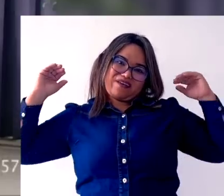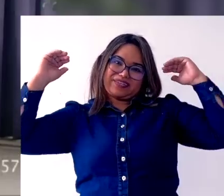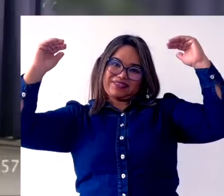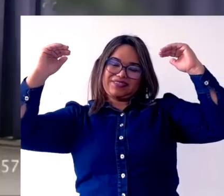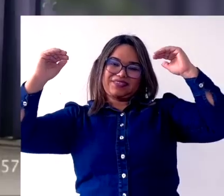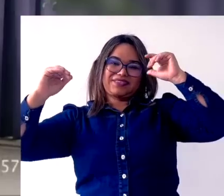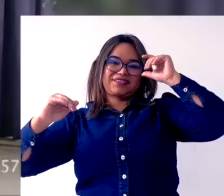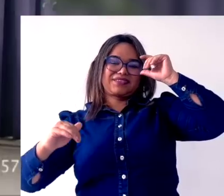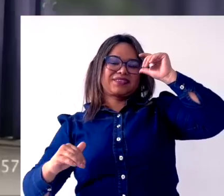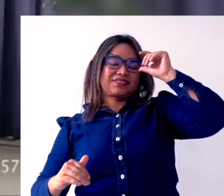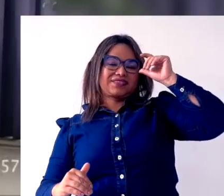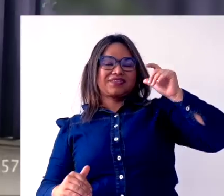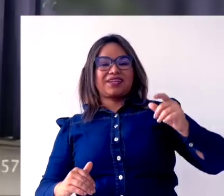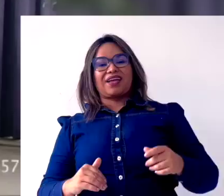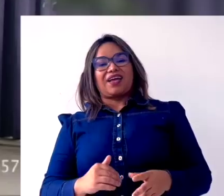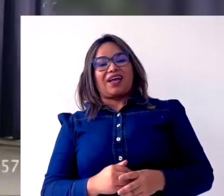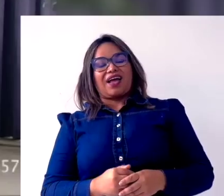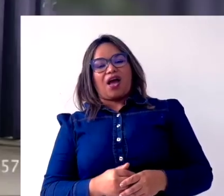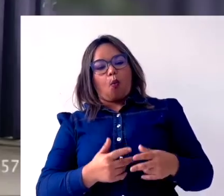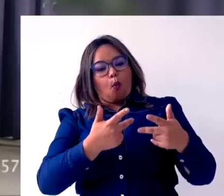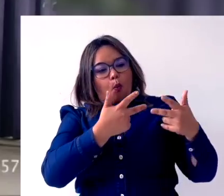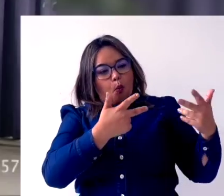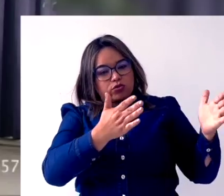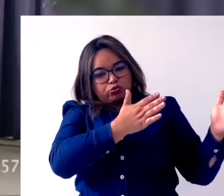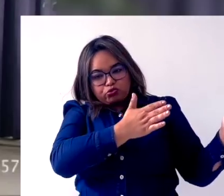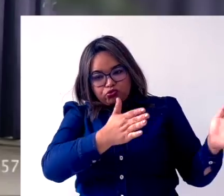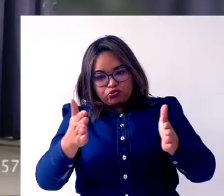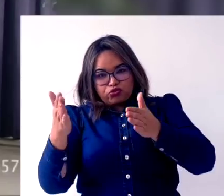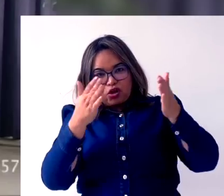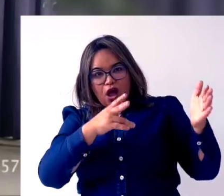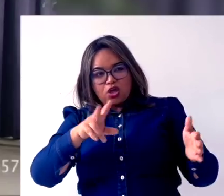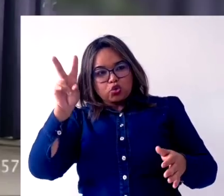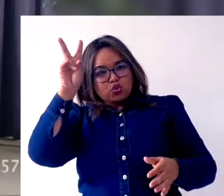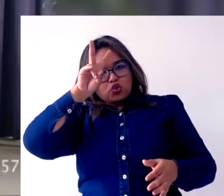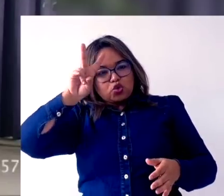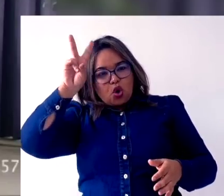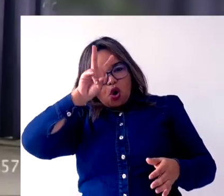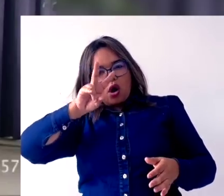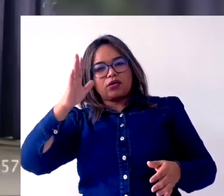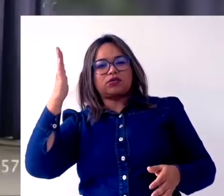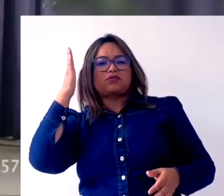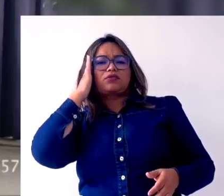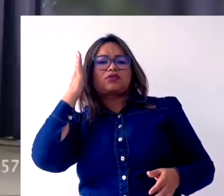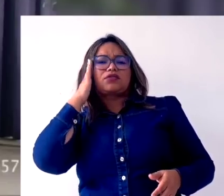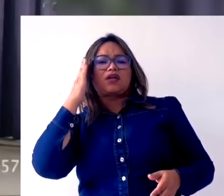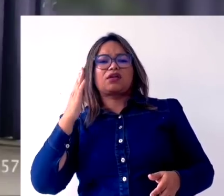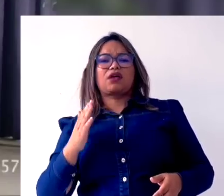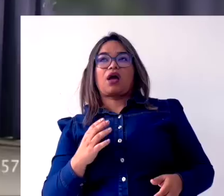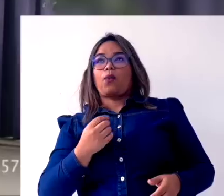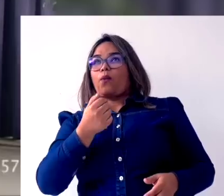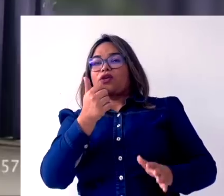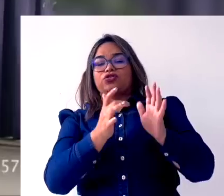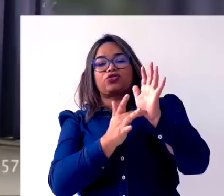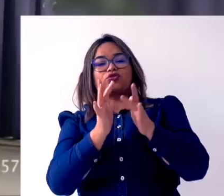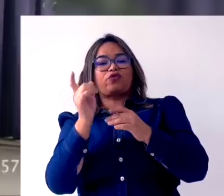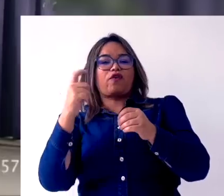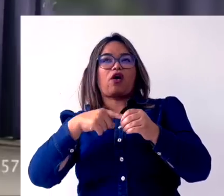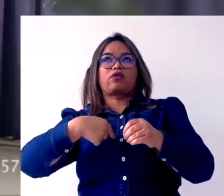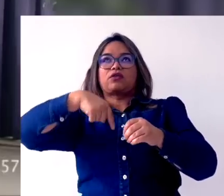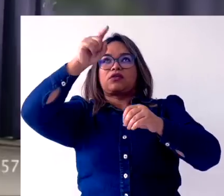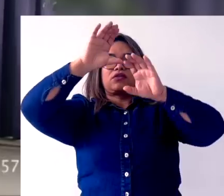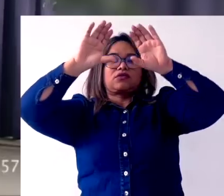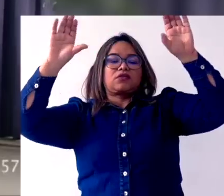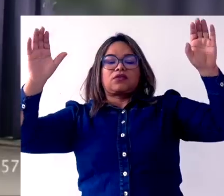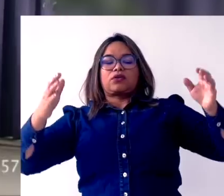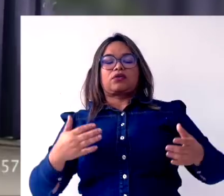quando isso se cumpre, eu sei que eu vou logo para o meu lar. E quanto mais depressa, melhor. Vão em frente, acabem logo com